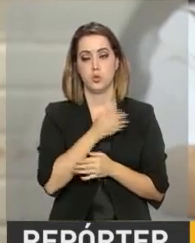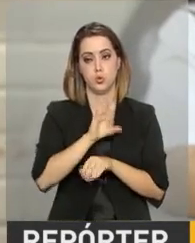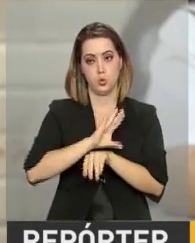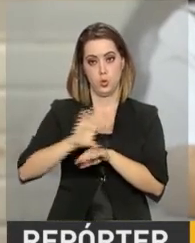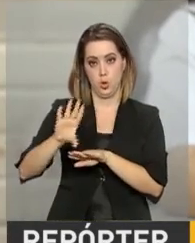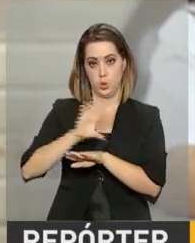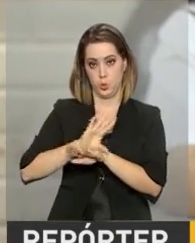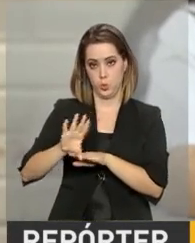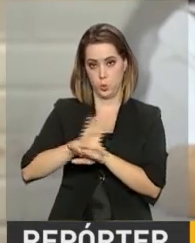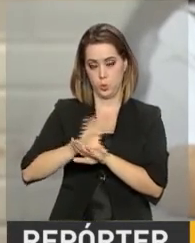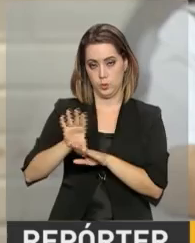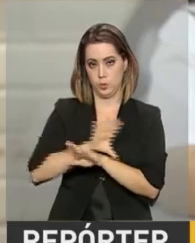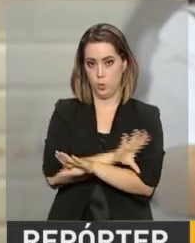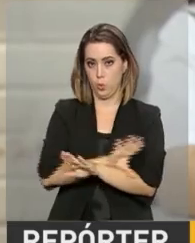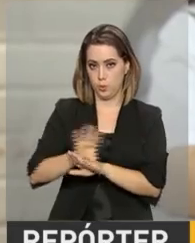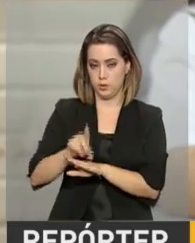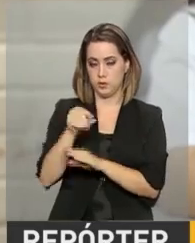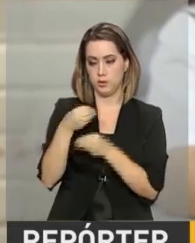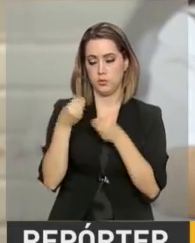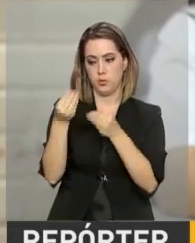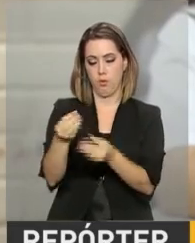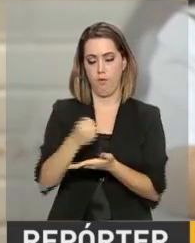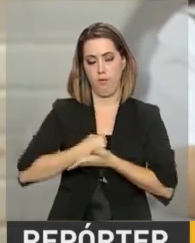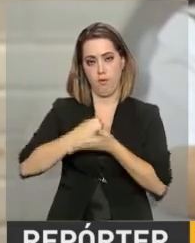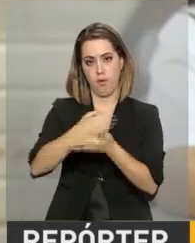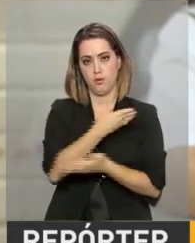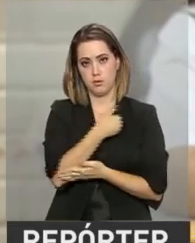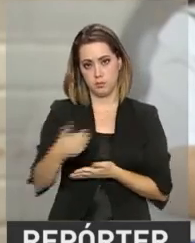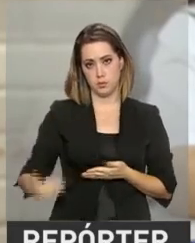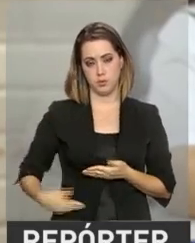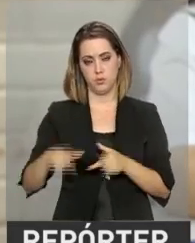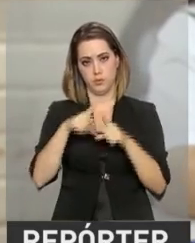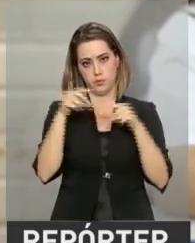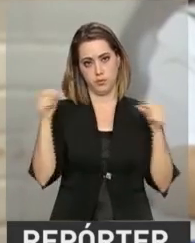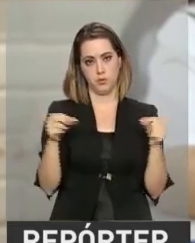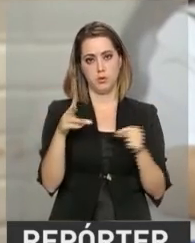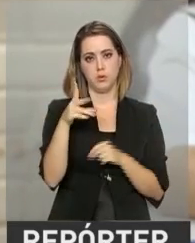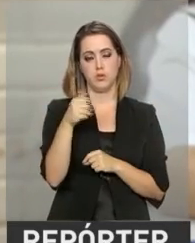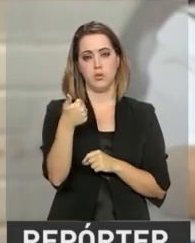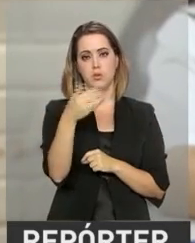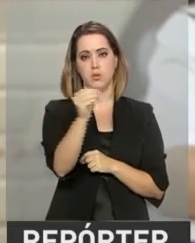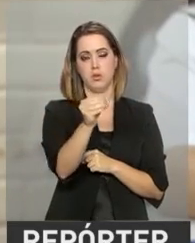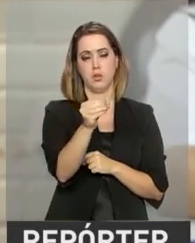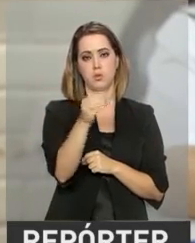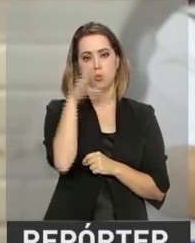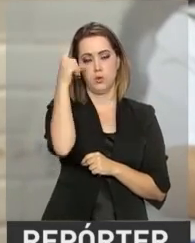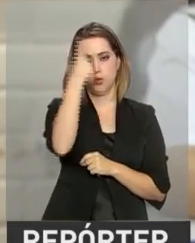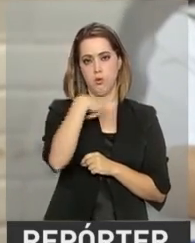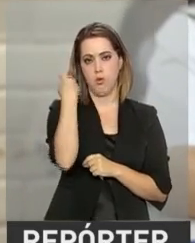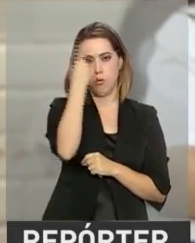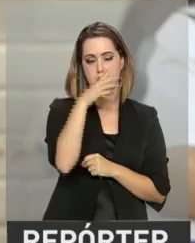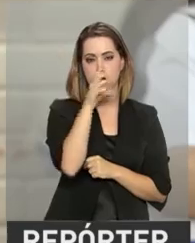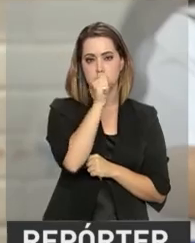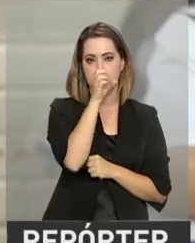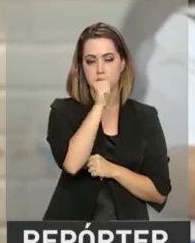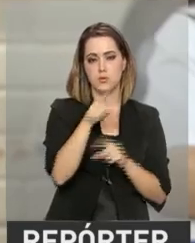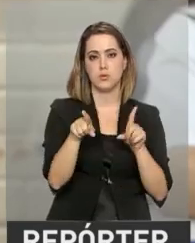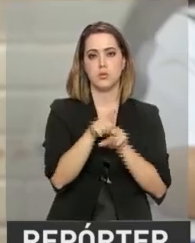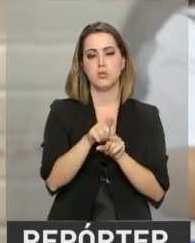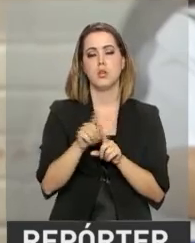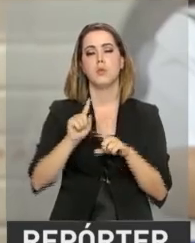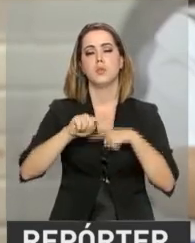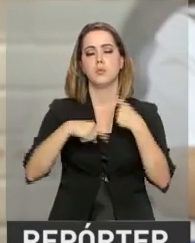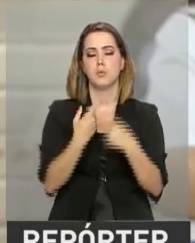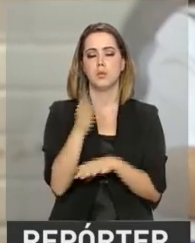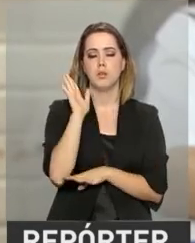educação do distrito federal ofereceu que ele tem uma duração de 10 horas no sábado e por fora mas quatro horas por tarde